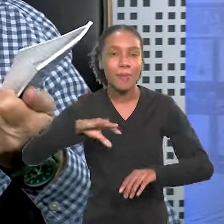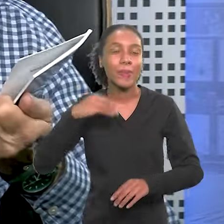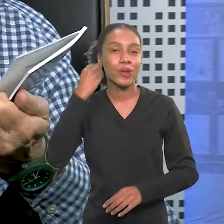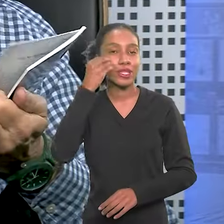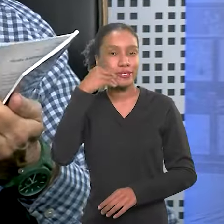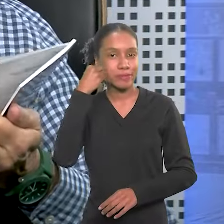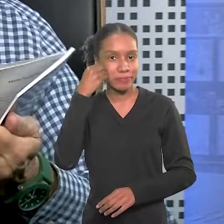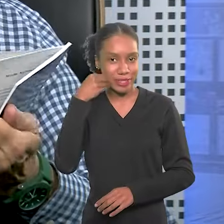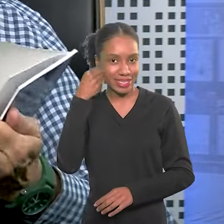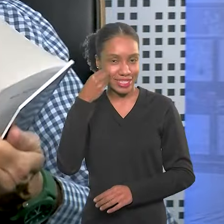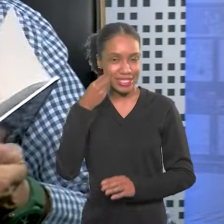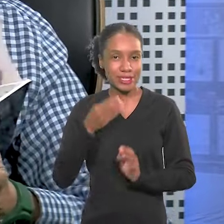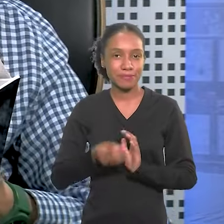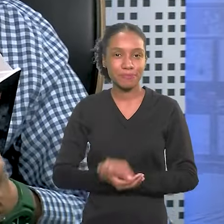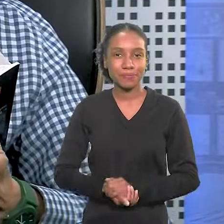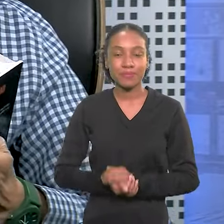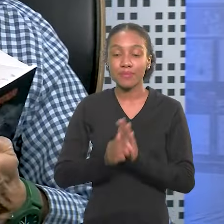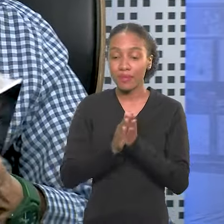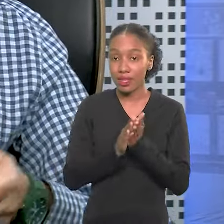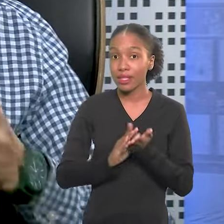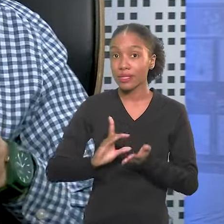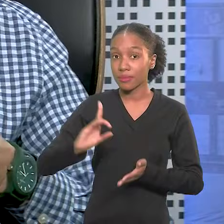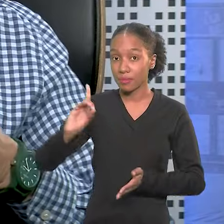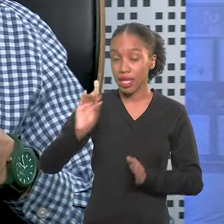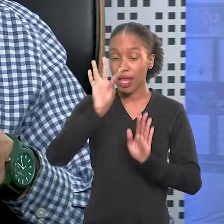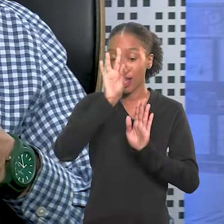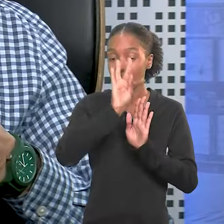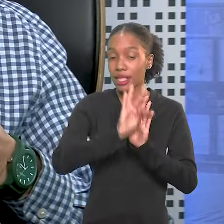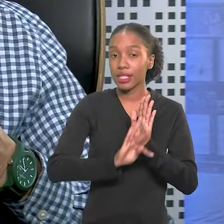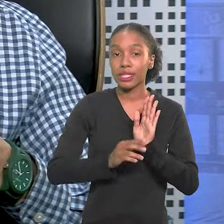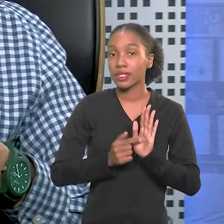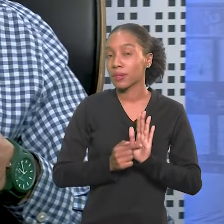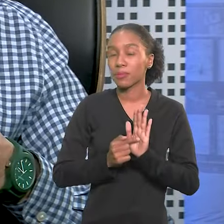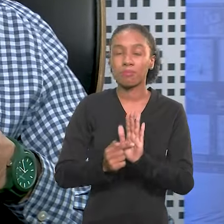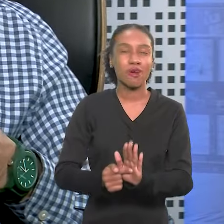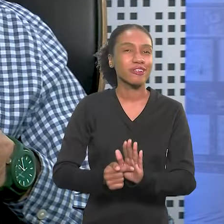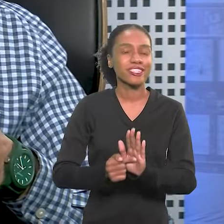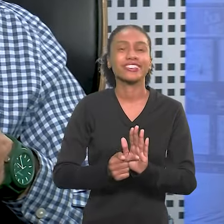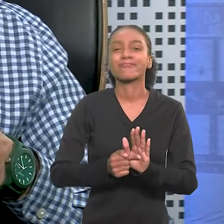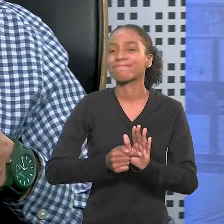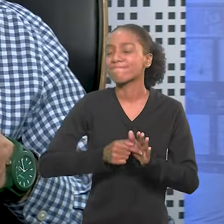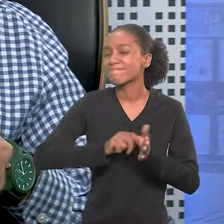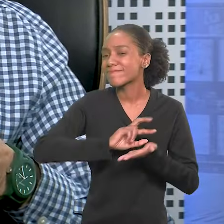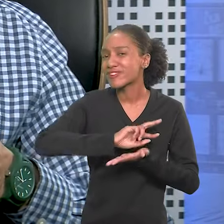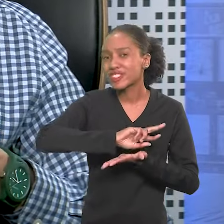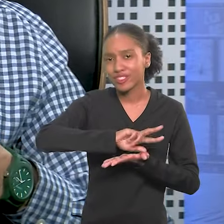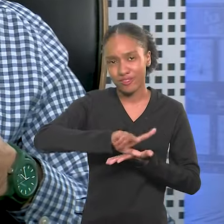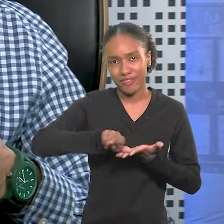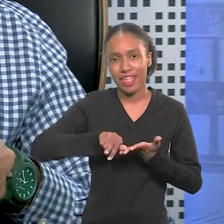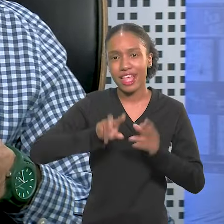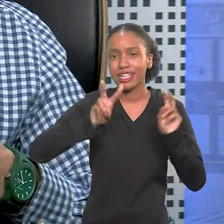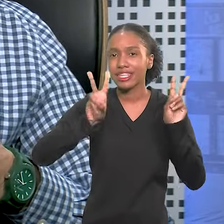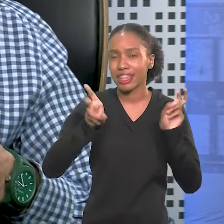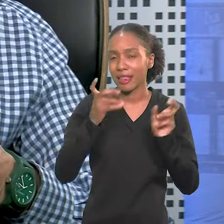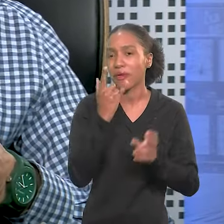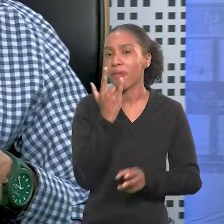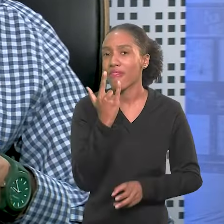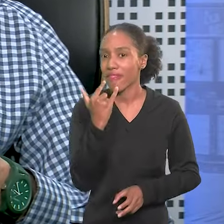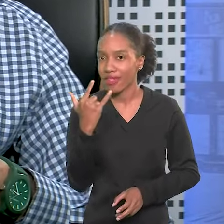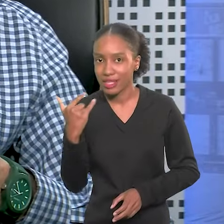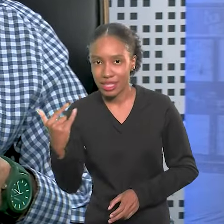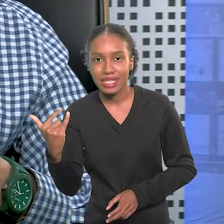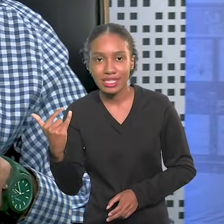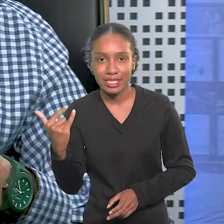experiência e o teu e nós podemos falar aqui são tantos textos sobre tentação